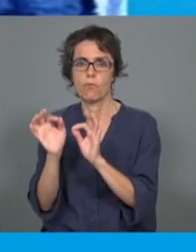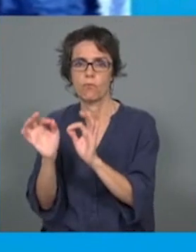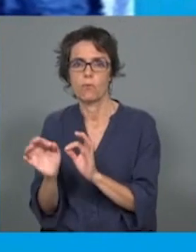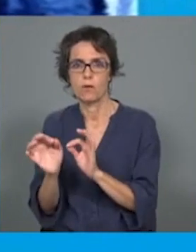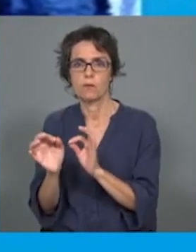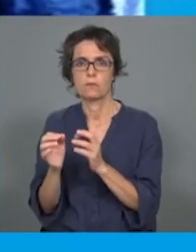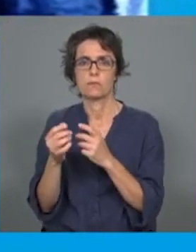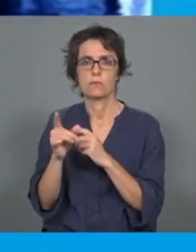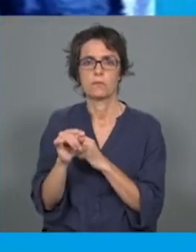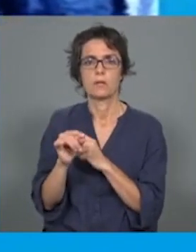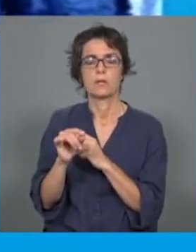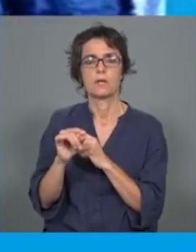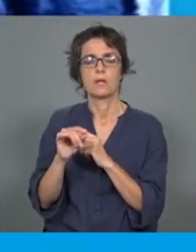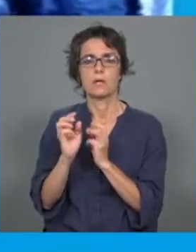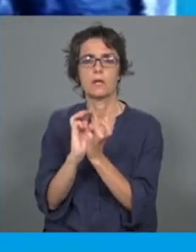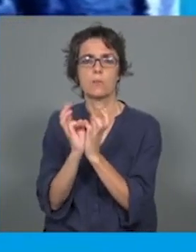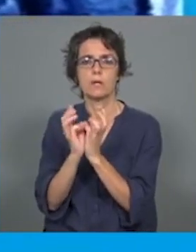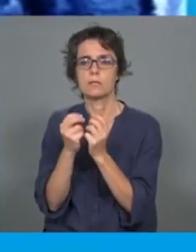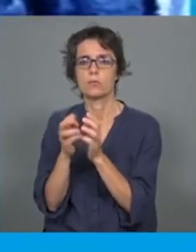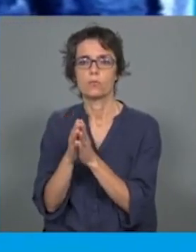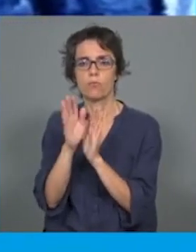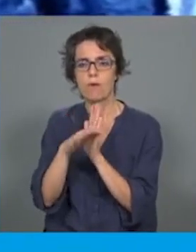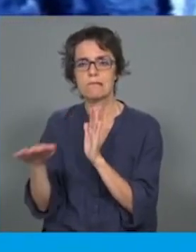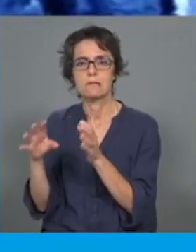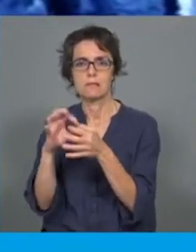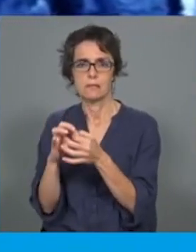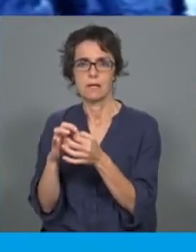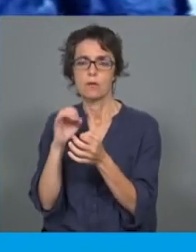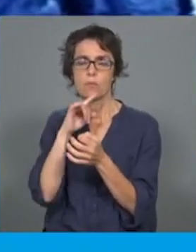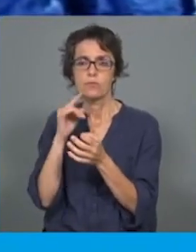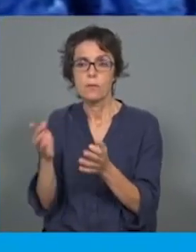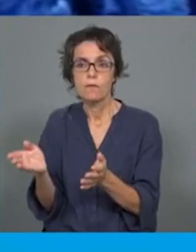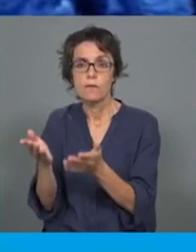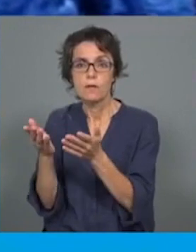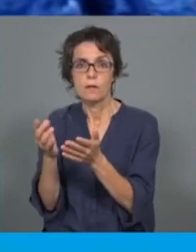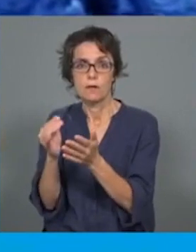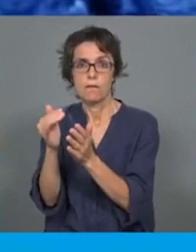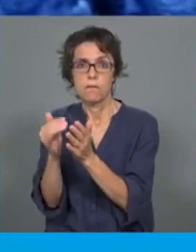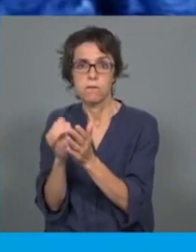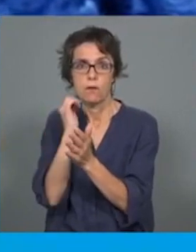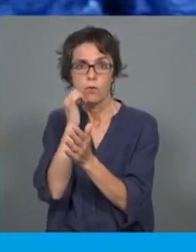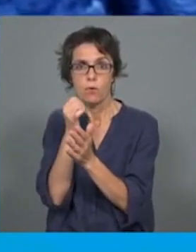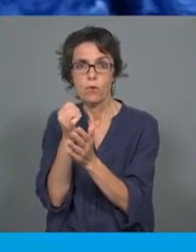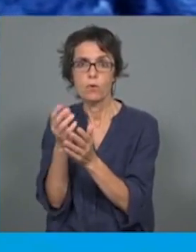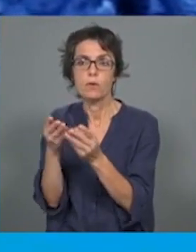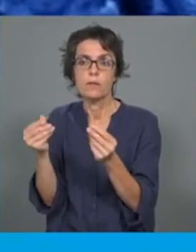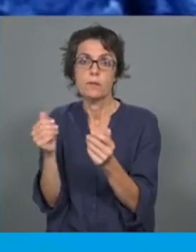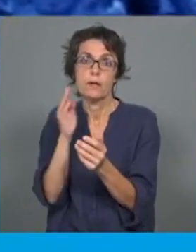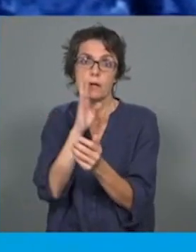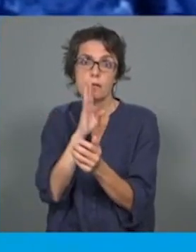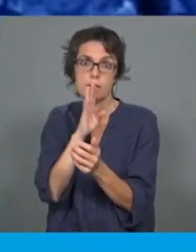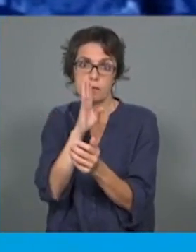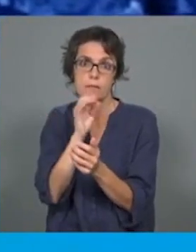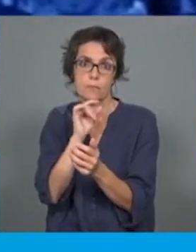todos estes mecanismos da ciência que nos ajuda a diminuir, quando é de diminuir, a debelar, quando é de debelar, e, de facto,